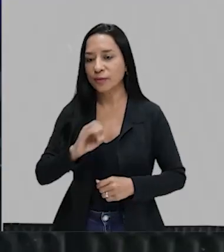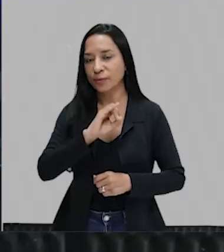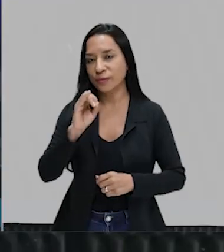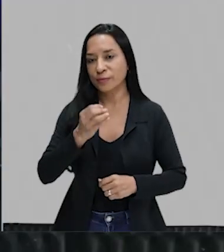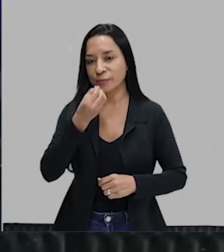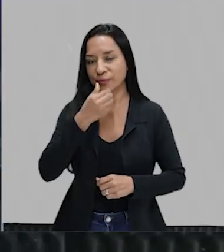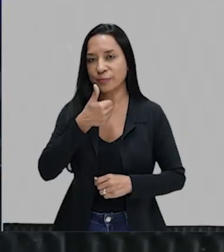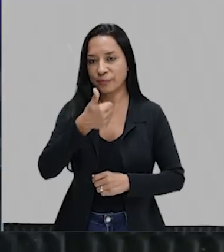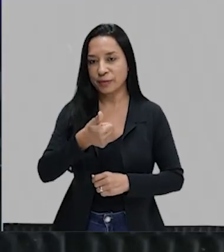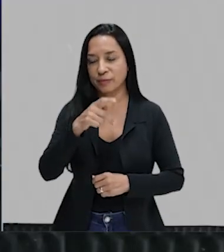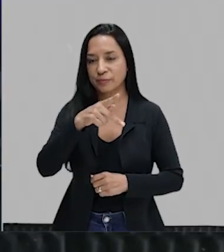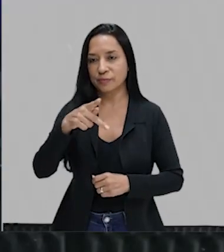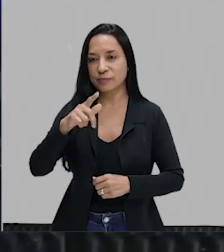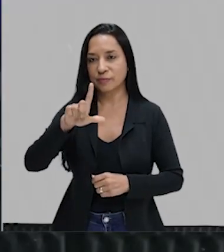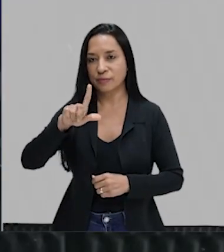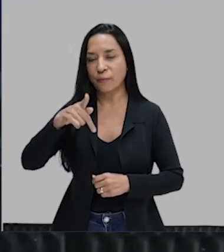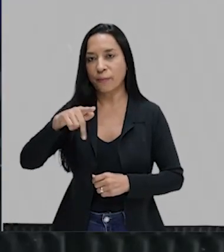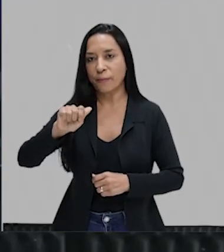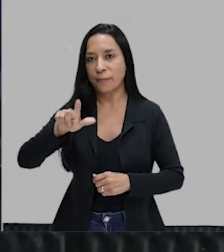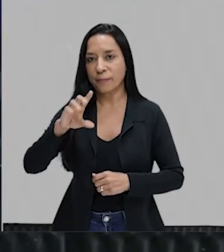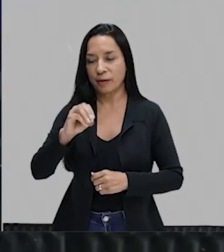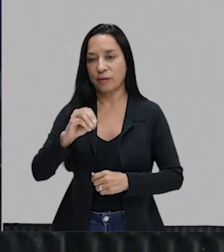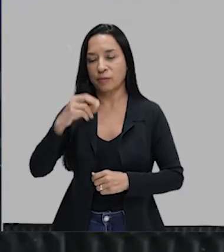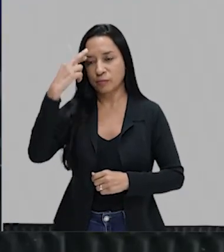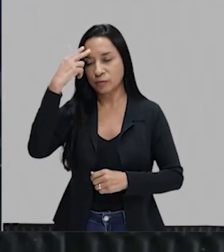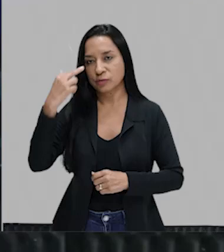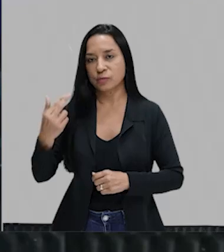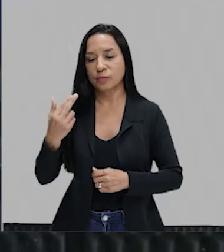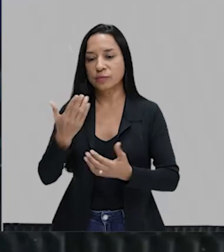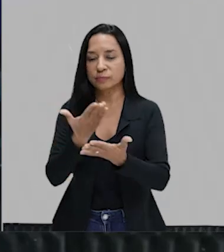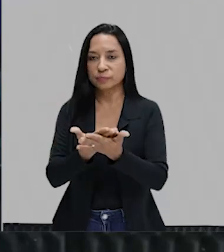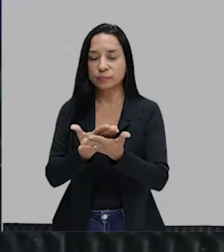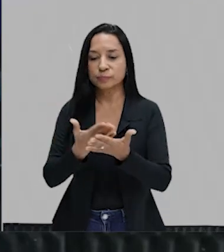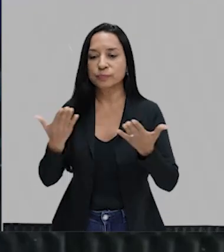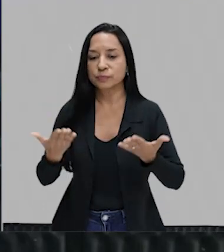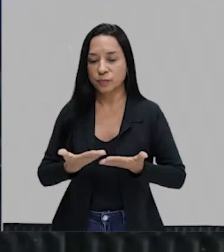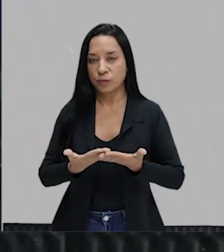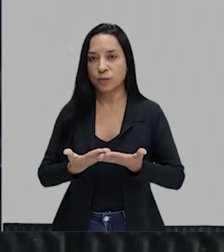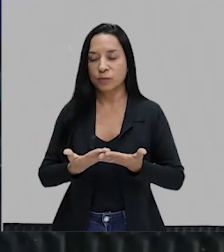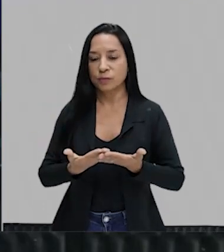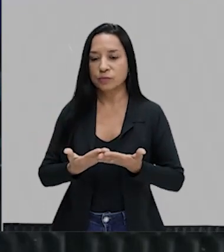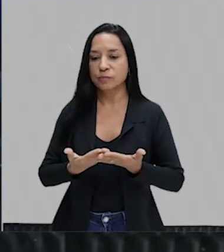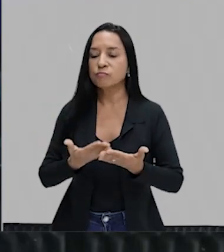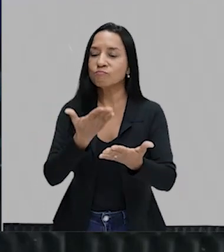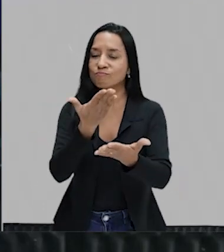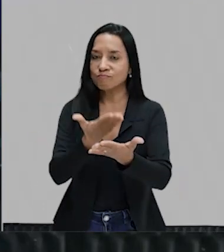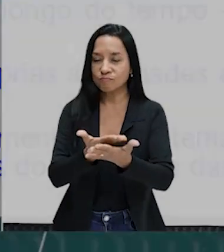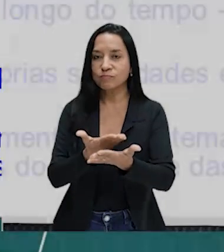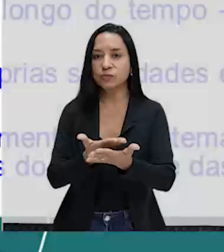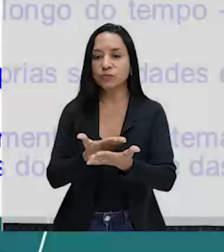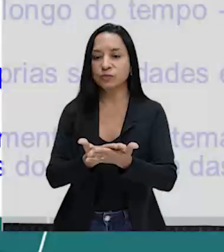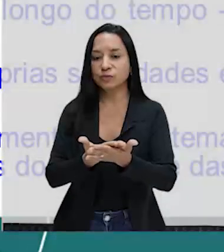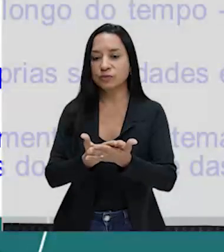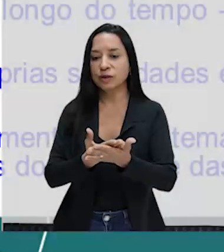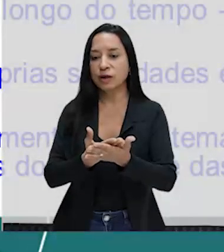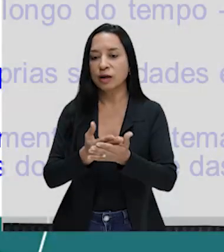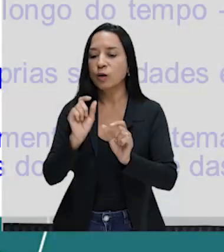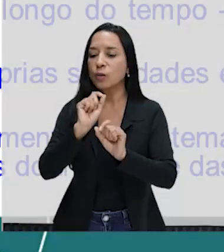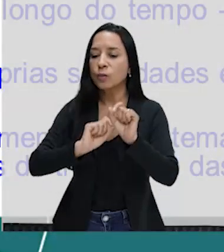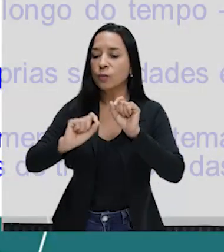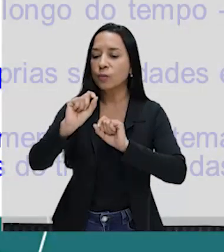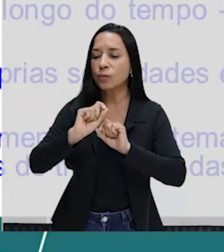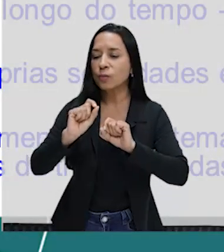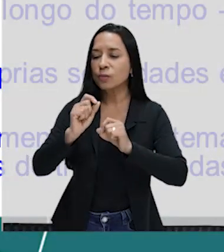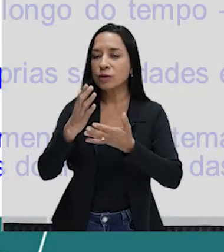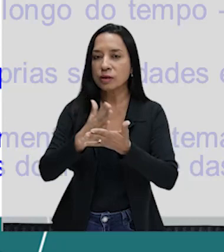pessoal, tudo bem? Professor Paulo Gereba de História. Nossa aula de hoje, nós iremos trabalhar com o que alguns autores